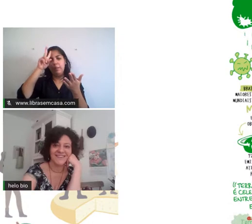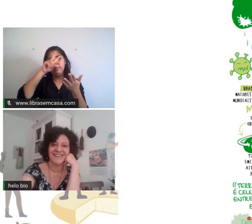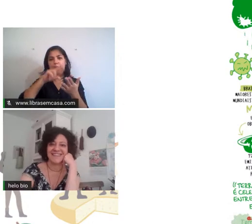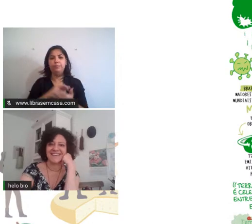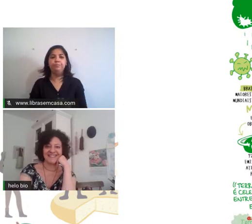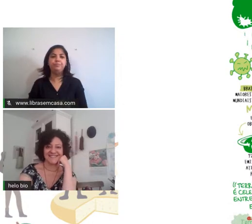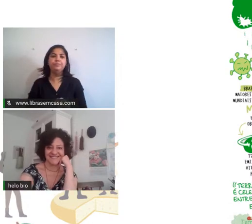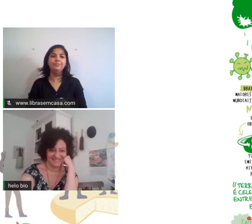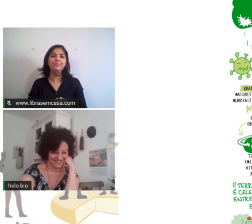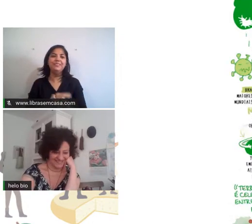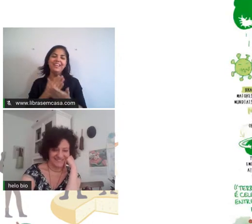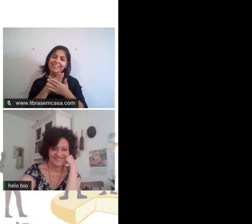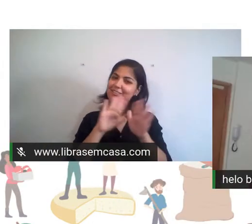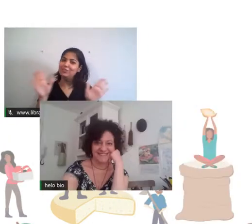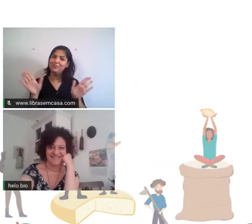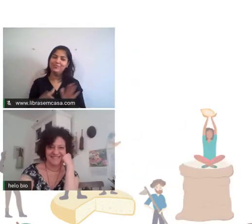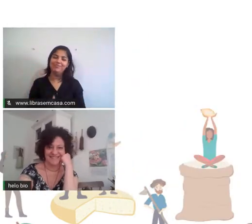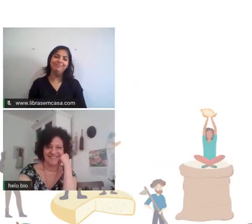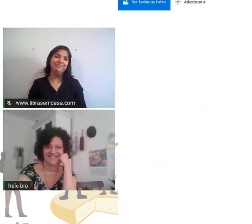É isso aí.